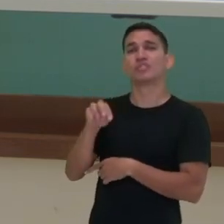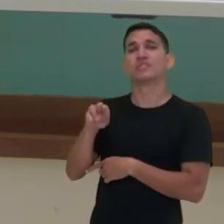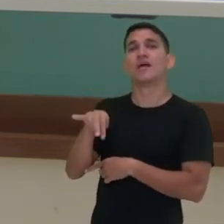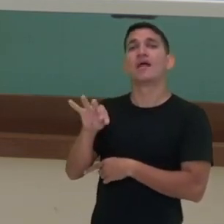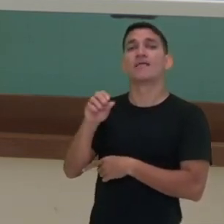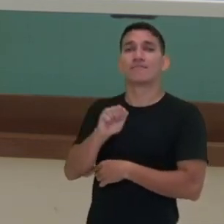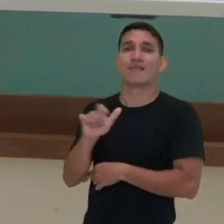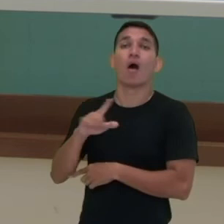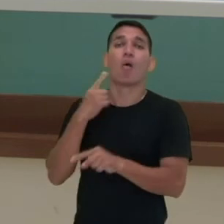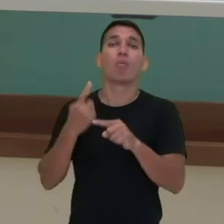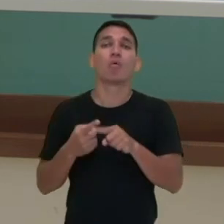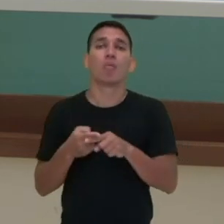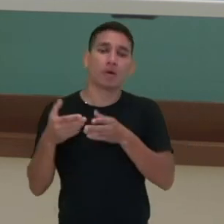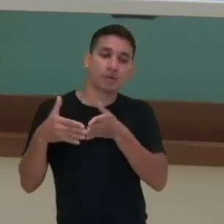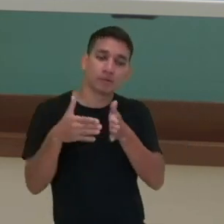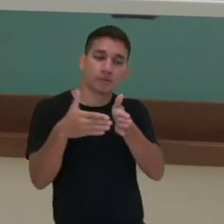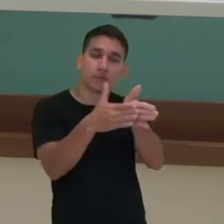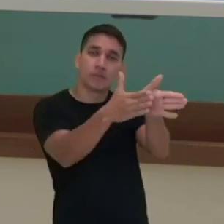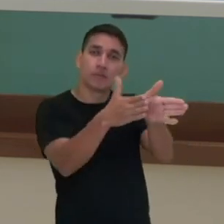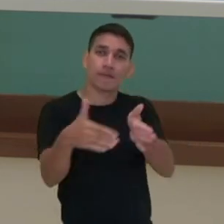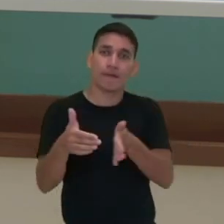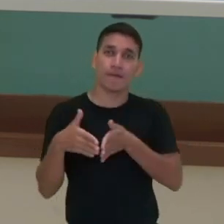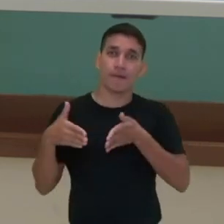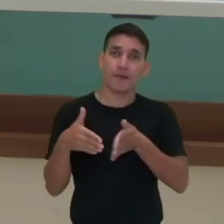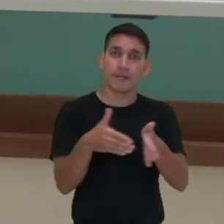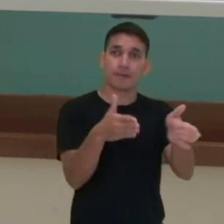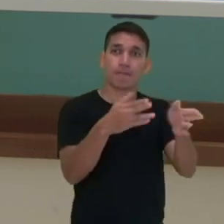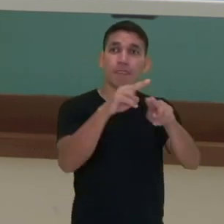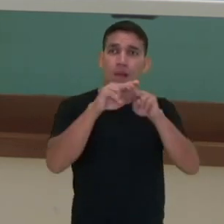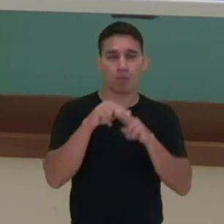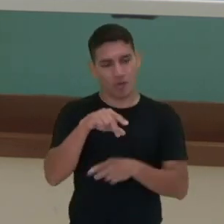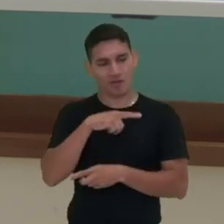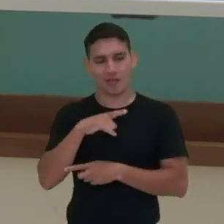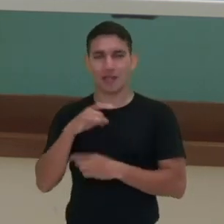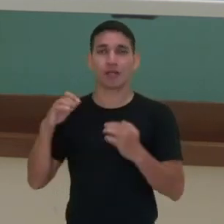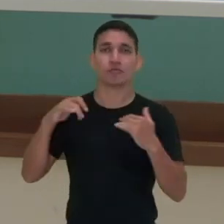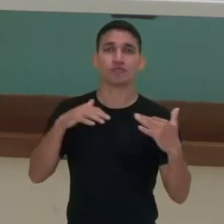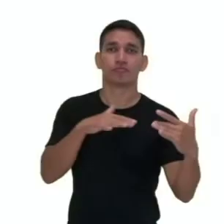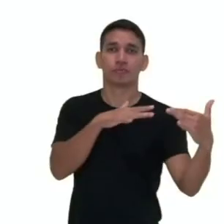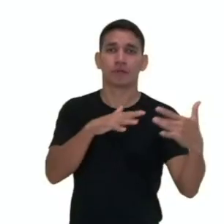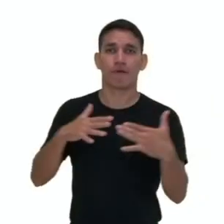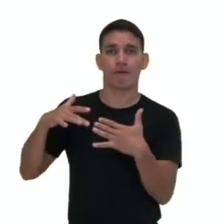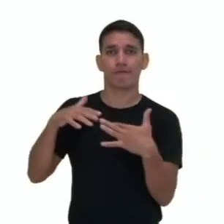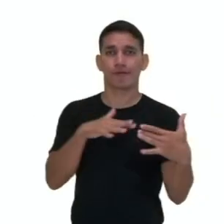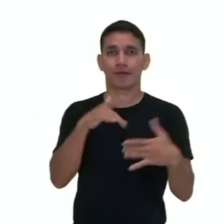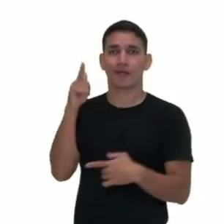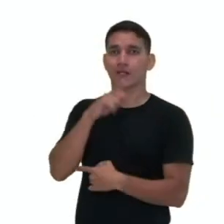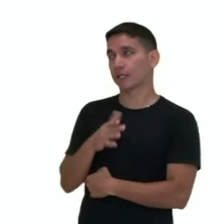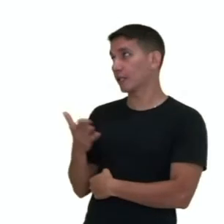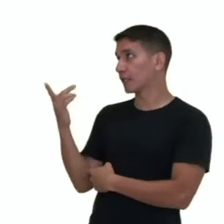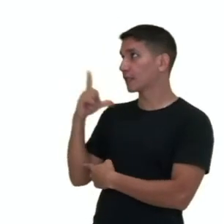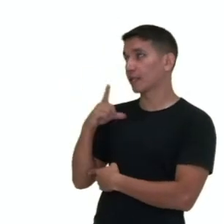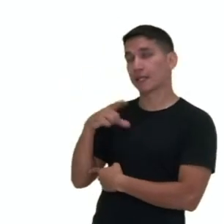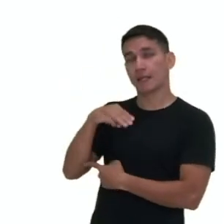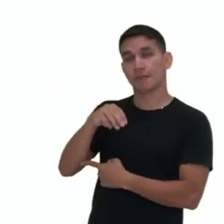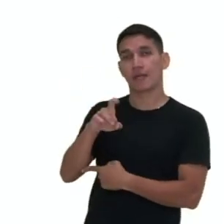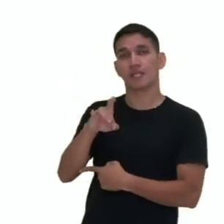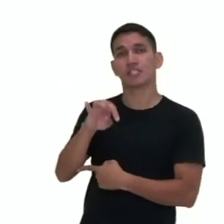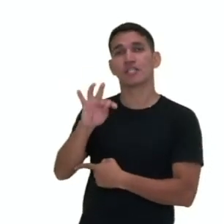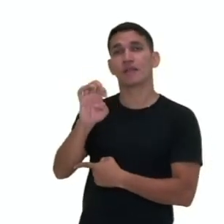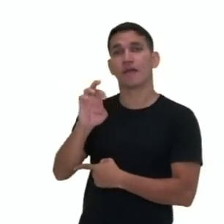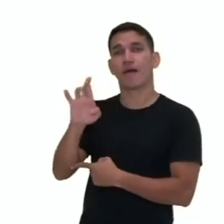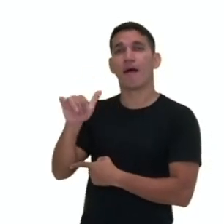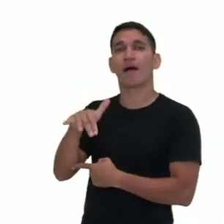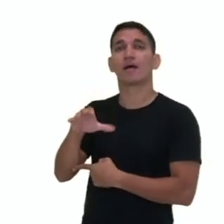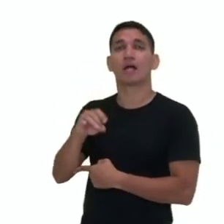ligações inclusive são chamadas de estreitos, como é o caso do mar Mediterrâneo, que se liga com o